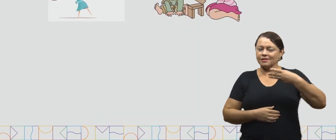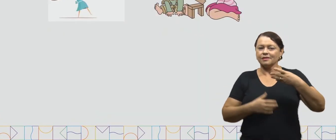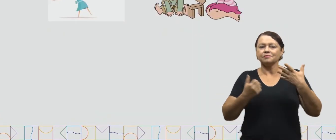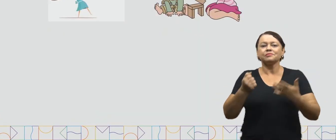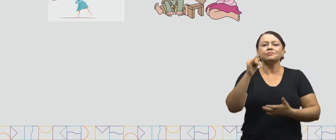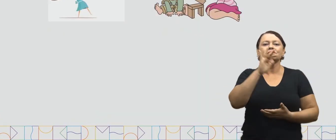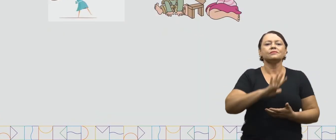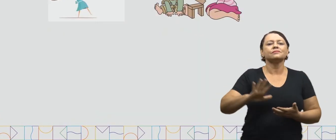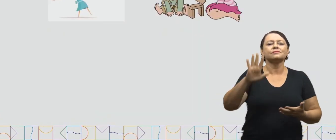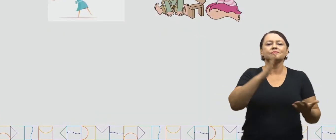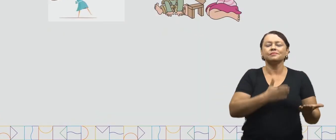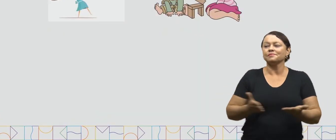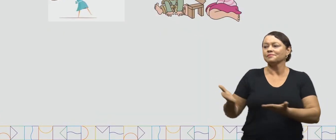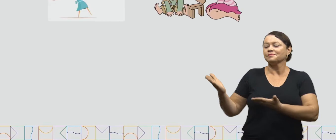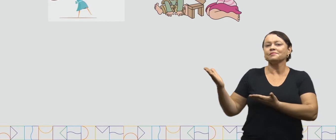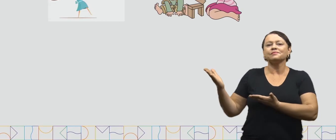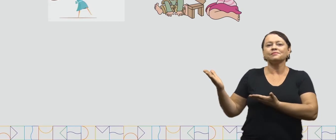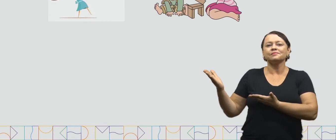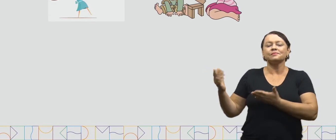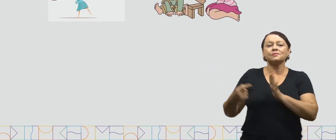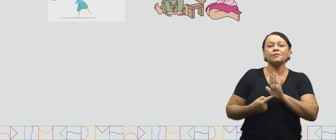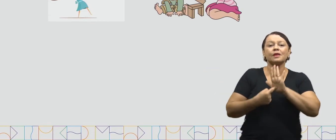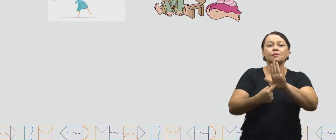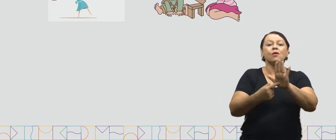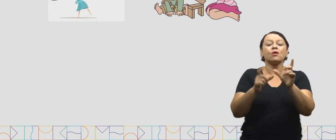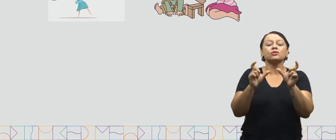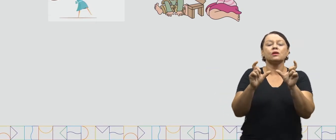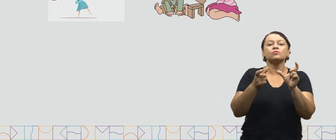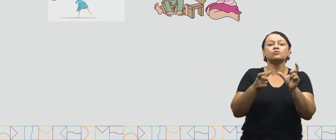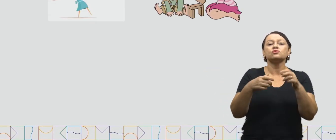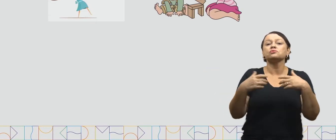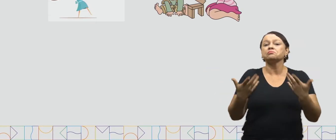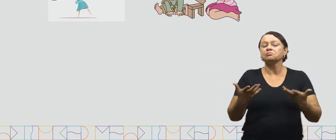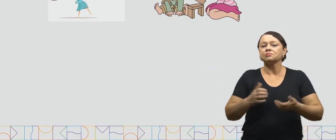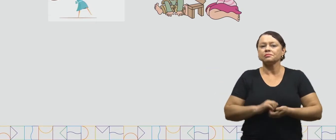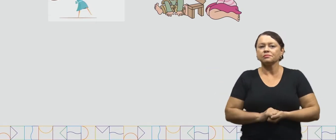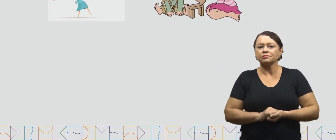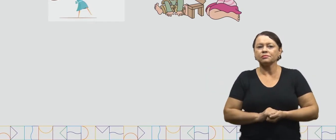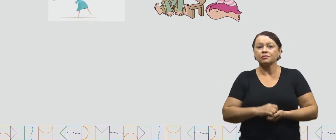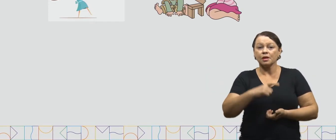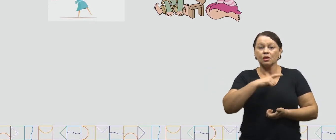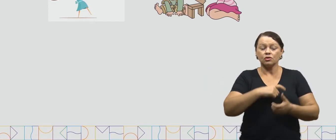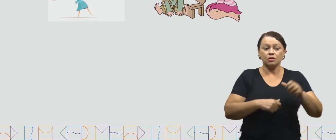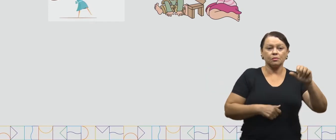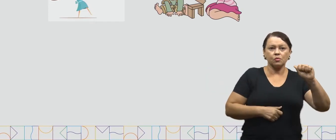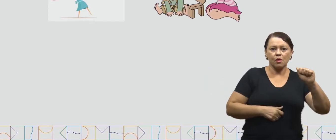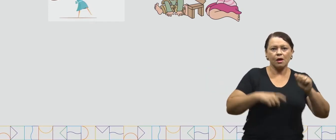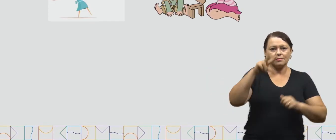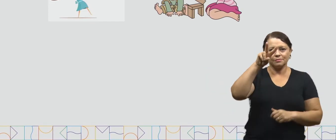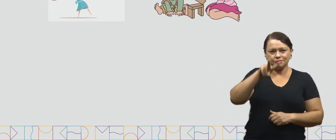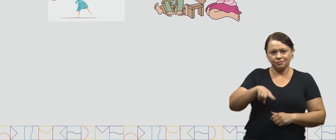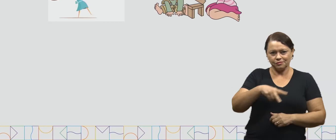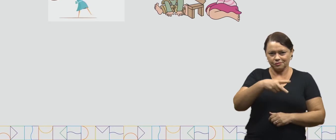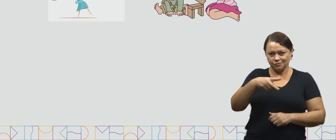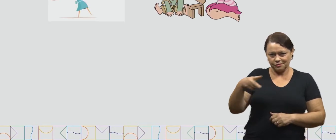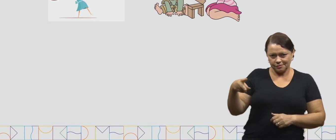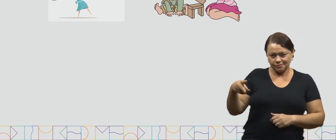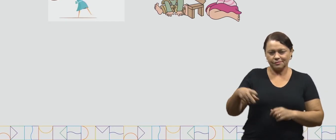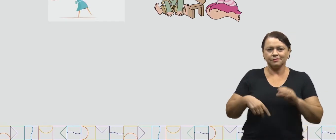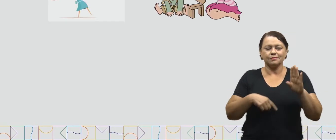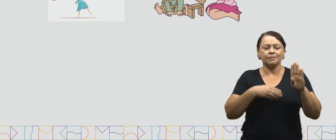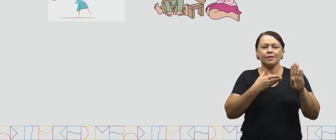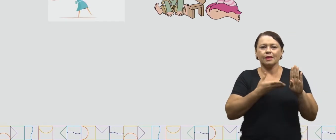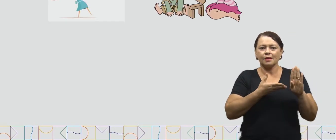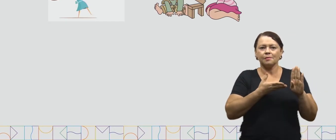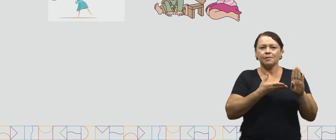abaixo representa um jogo? Nós temos na alternativa A o jogo da velha, na alternativa B nós